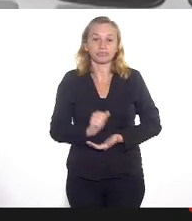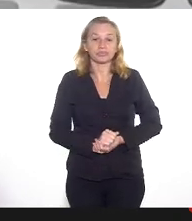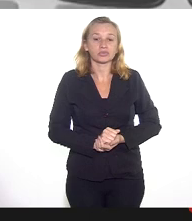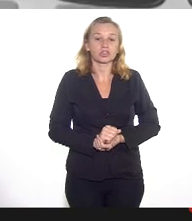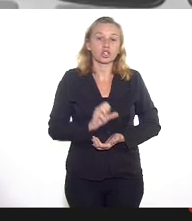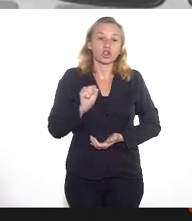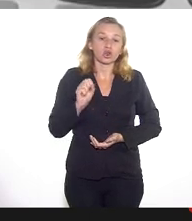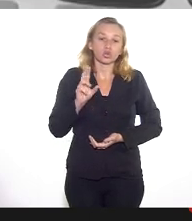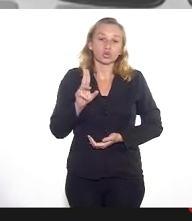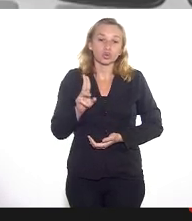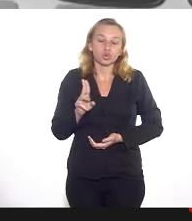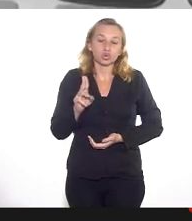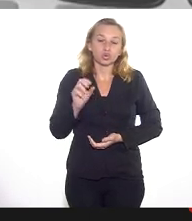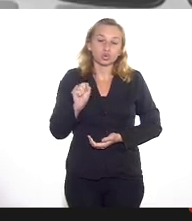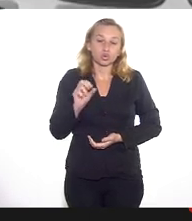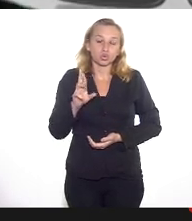Sururu.